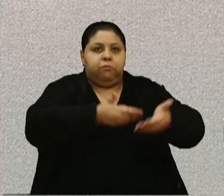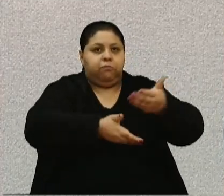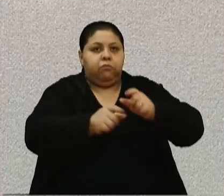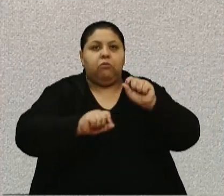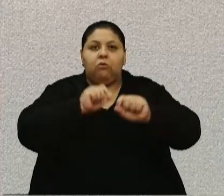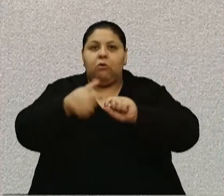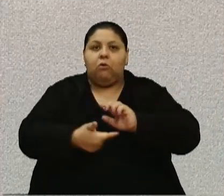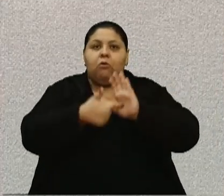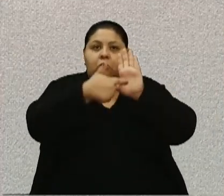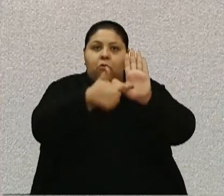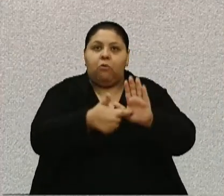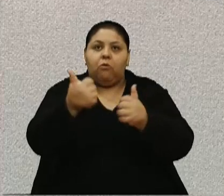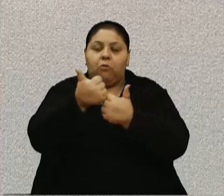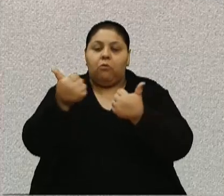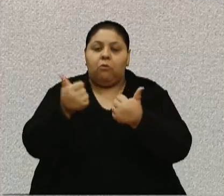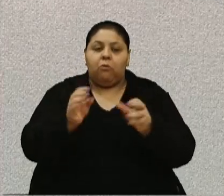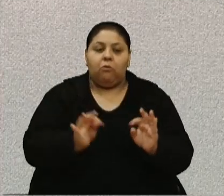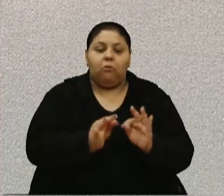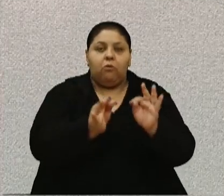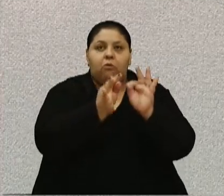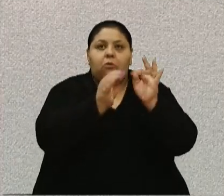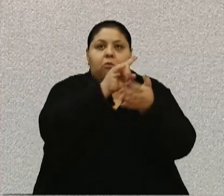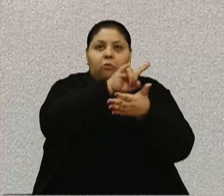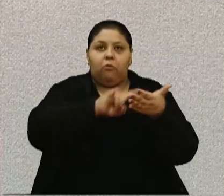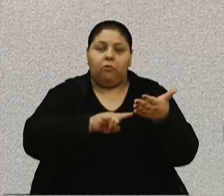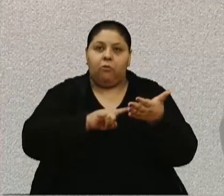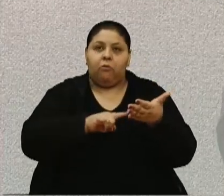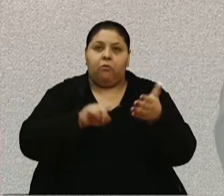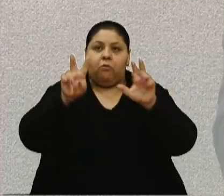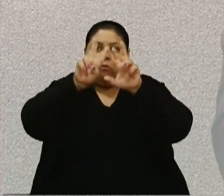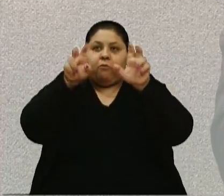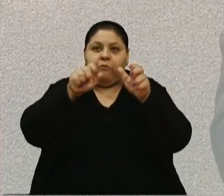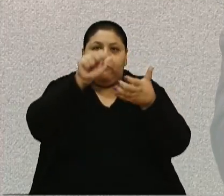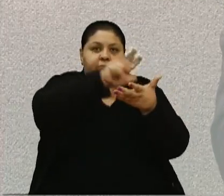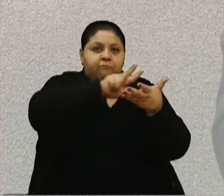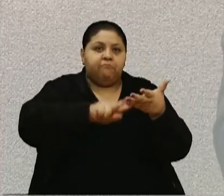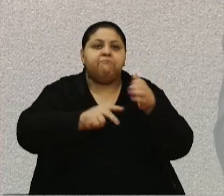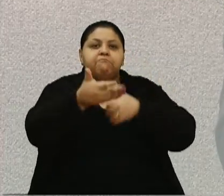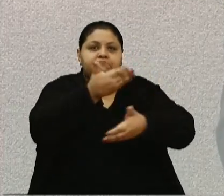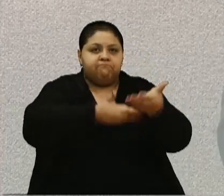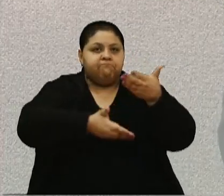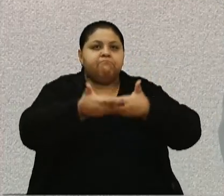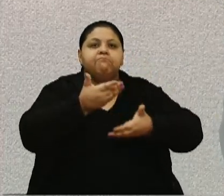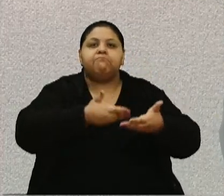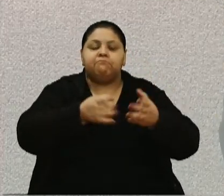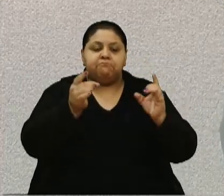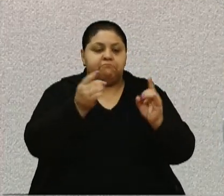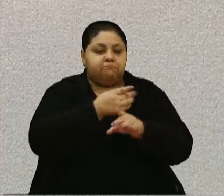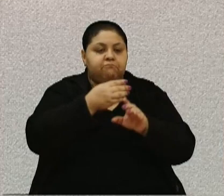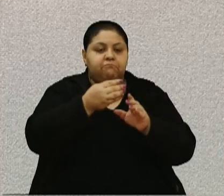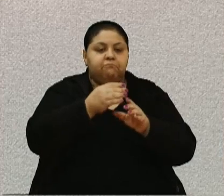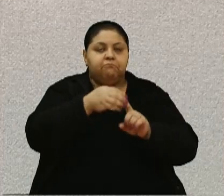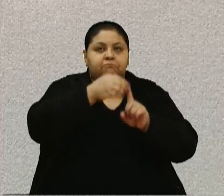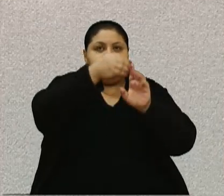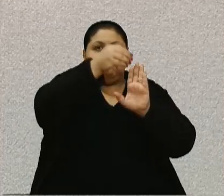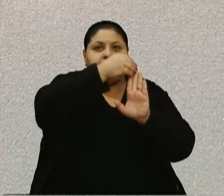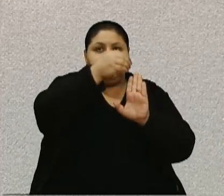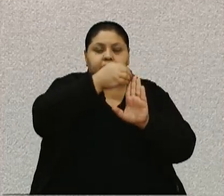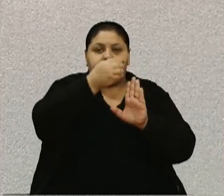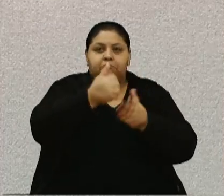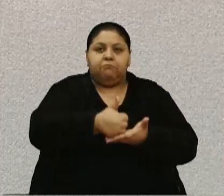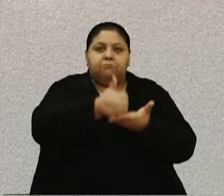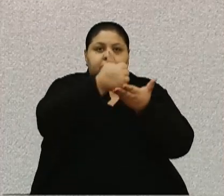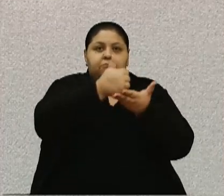Conforme destacado pelo assessor técnico no seu parecer, a matéria em apreço atende às premissas orçamentárias e está amparada